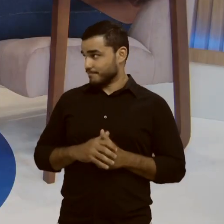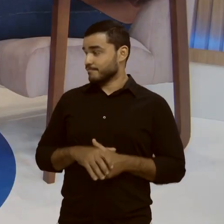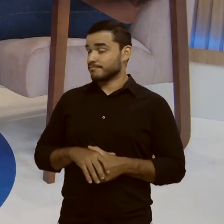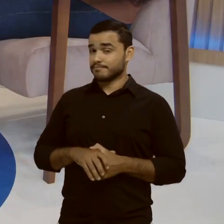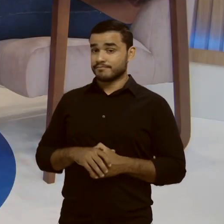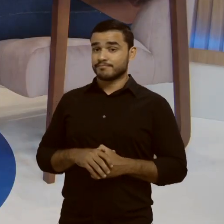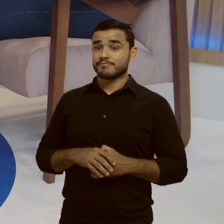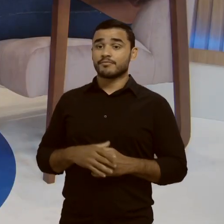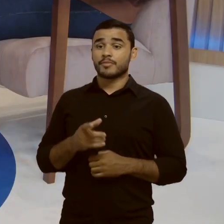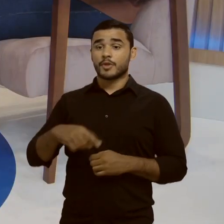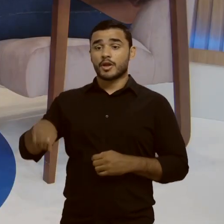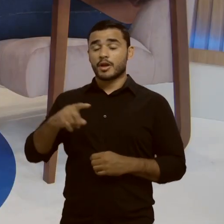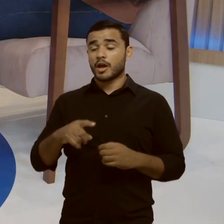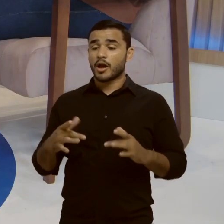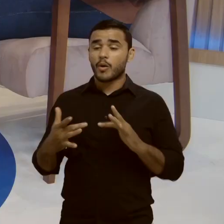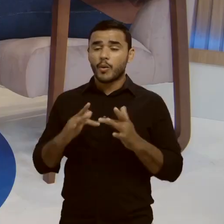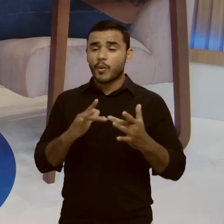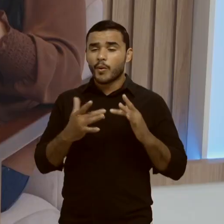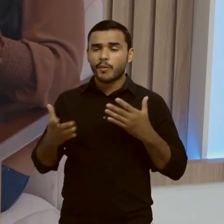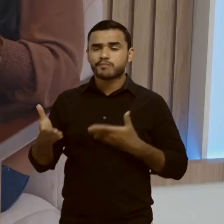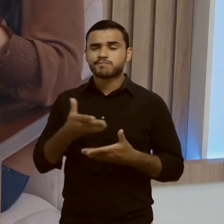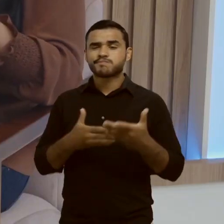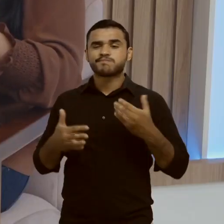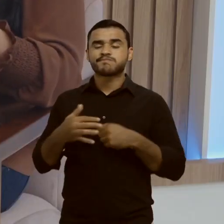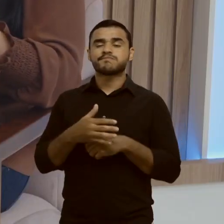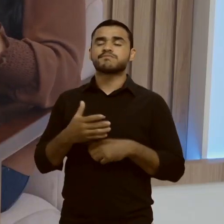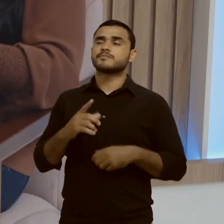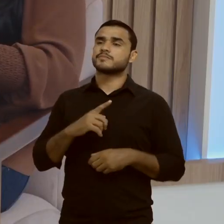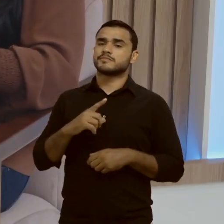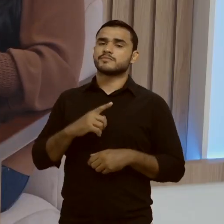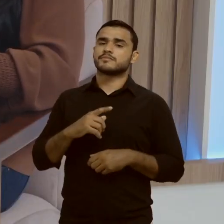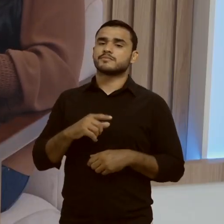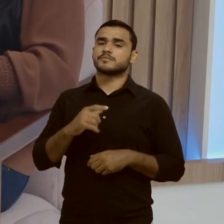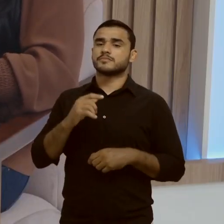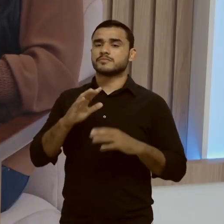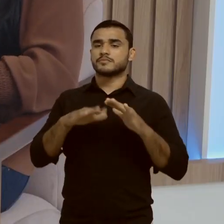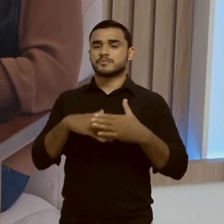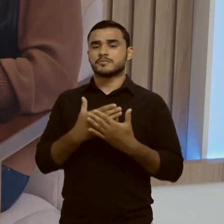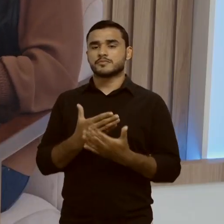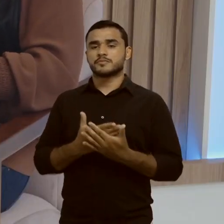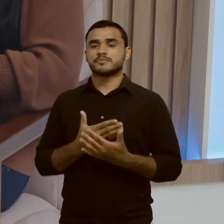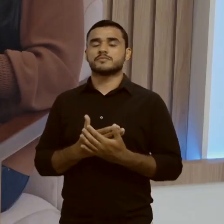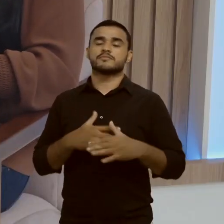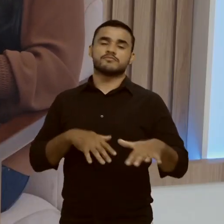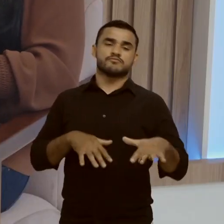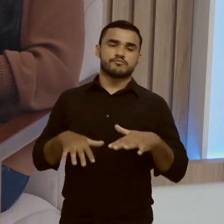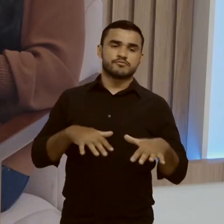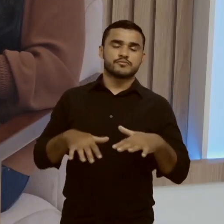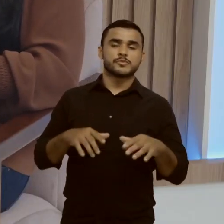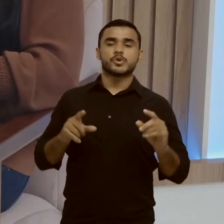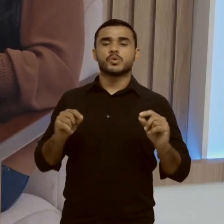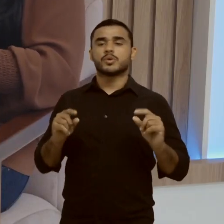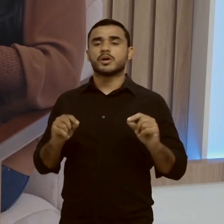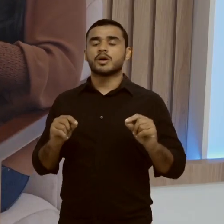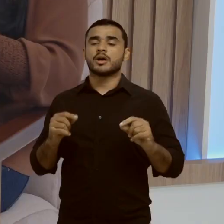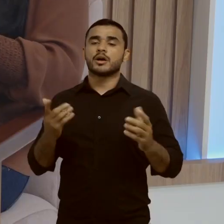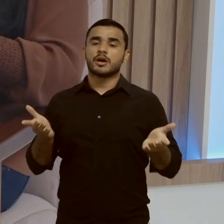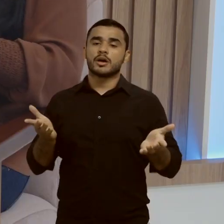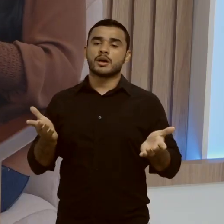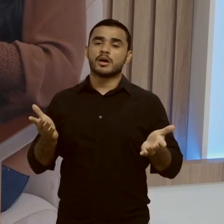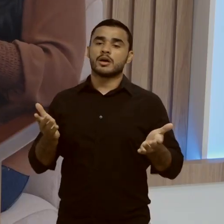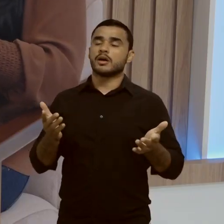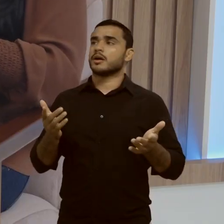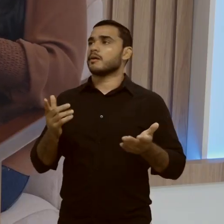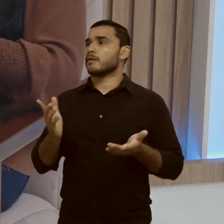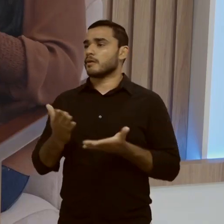em partilhar essas vivências das férias, né? Muitas escolas dão oportunidade, fazem atividades para as crianças compartilhar através de